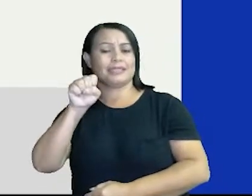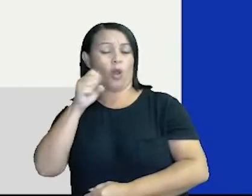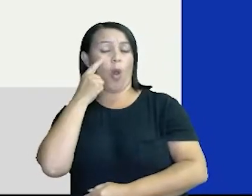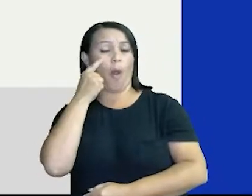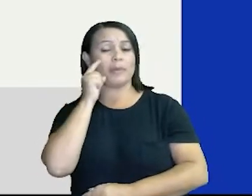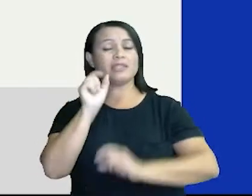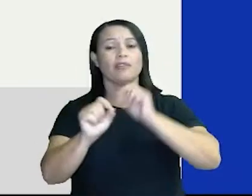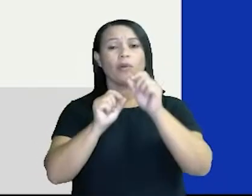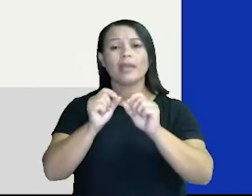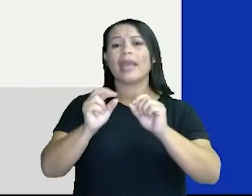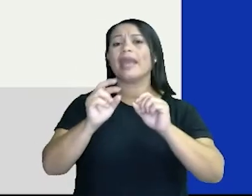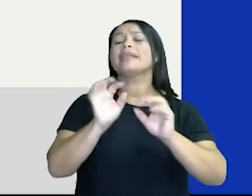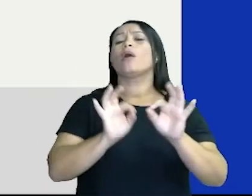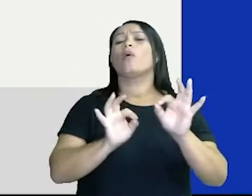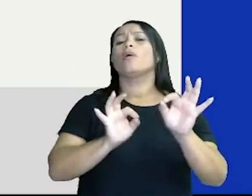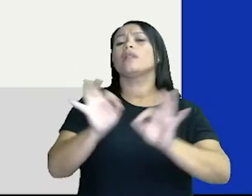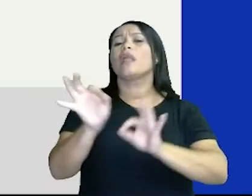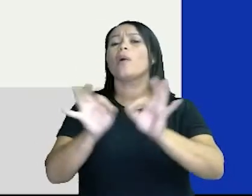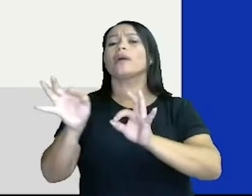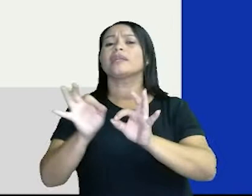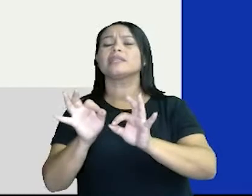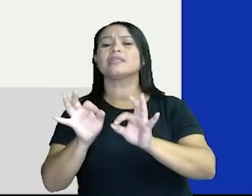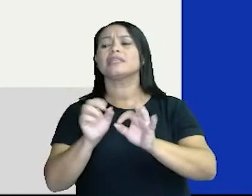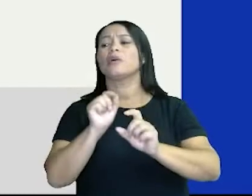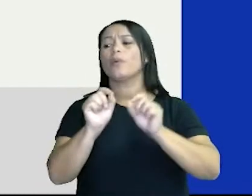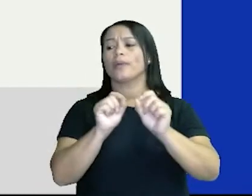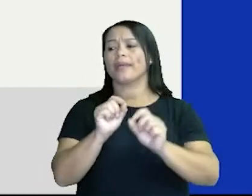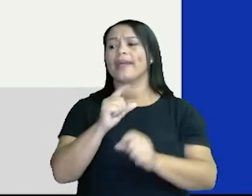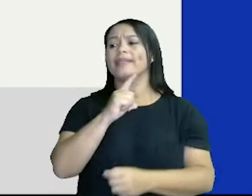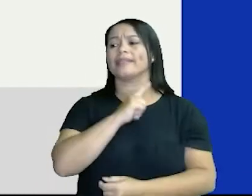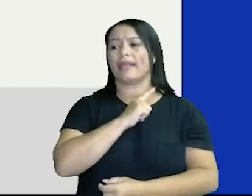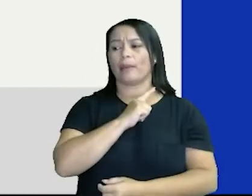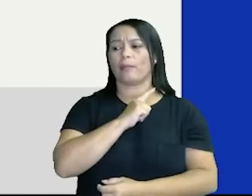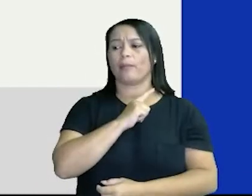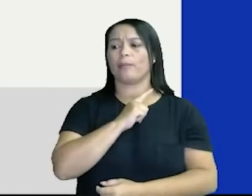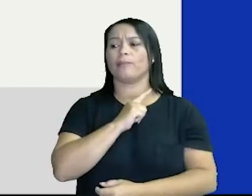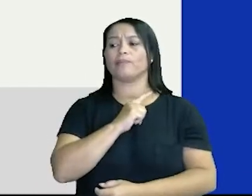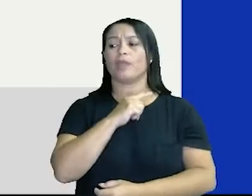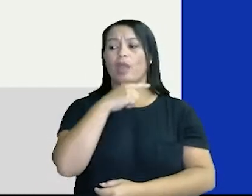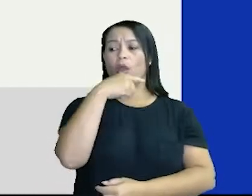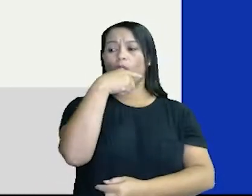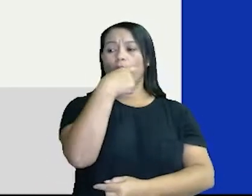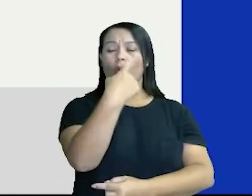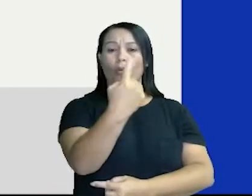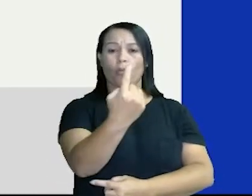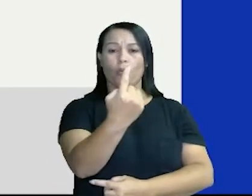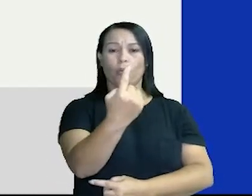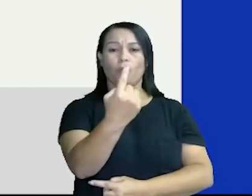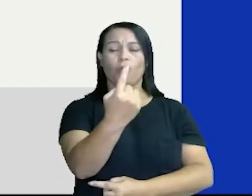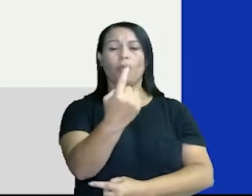bom então uma forma o Zé bica nós temos que a